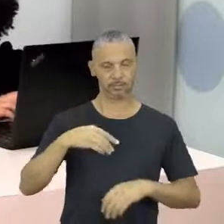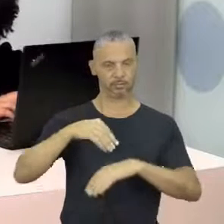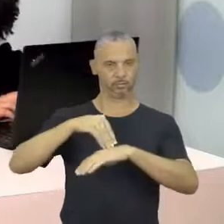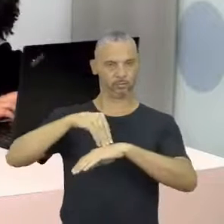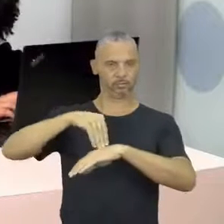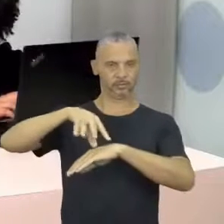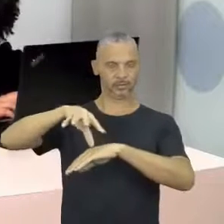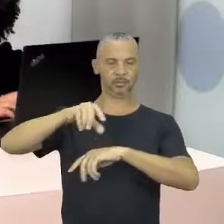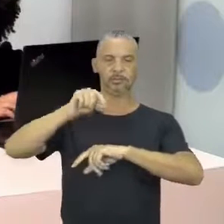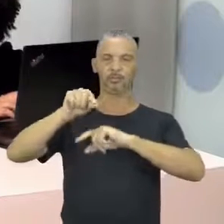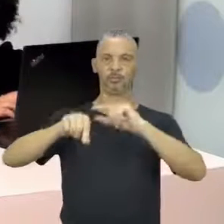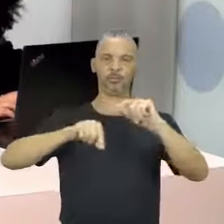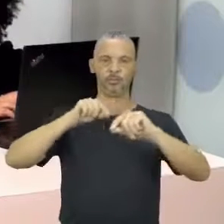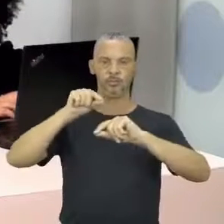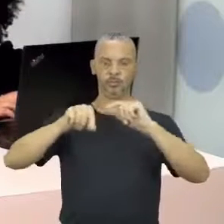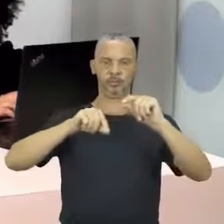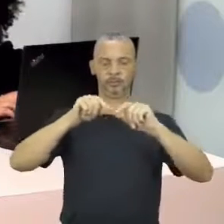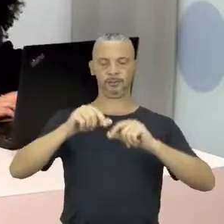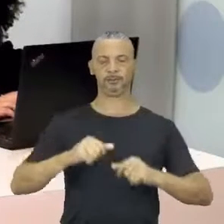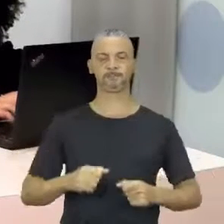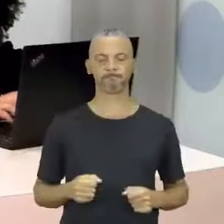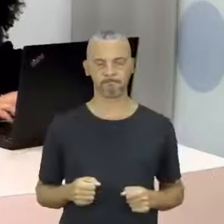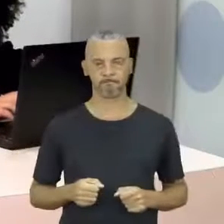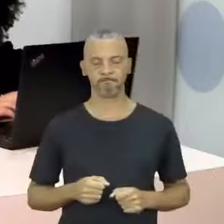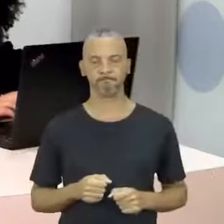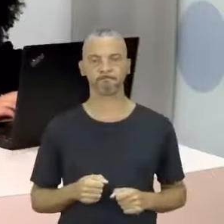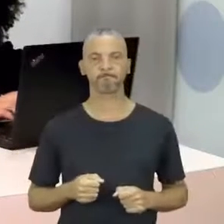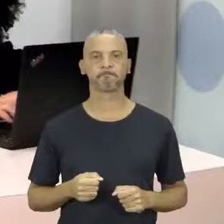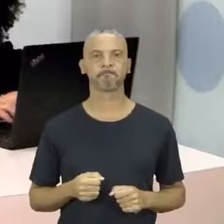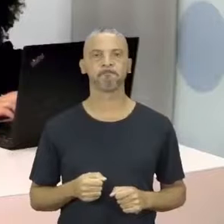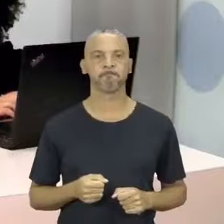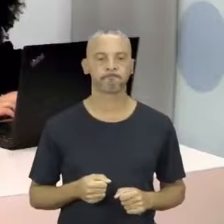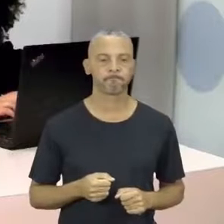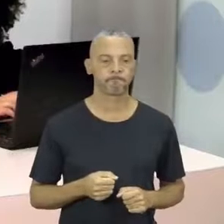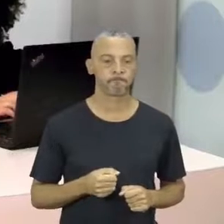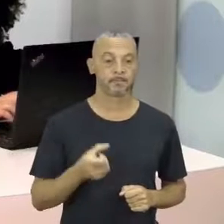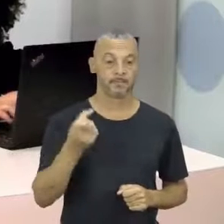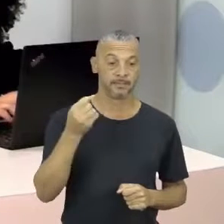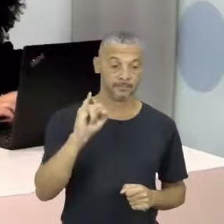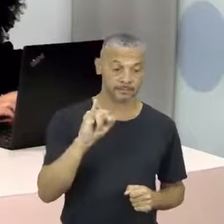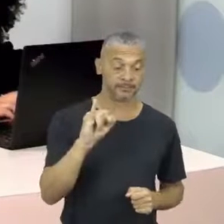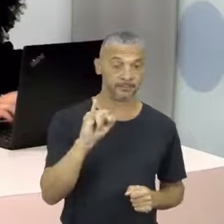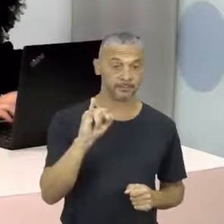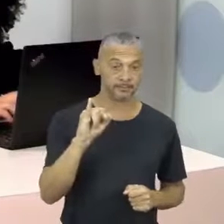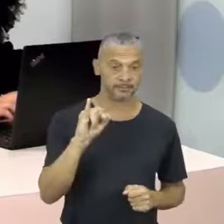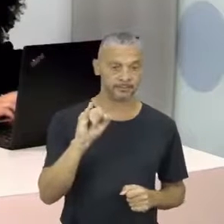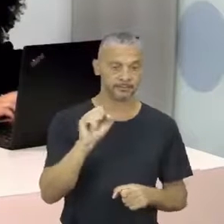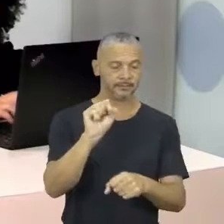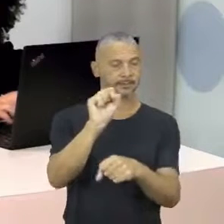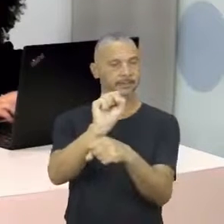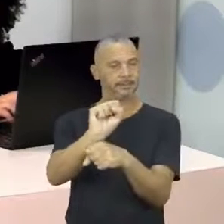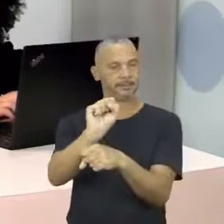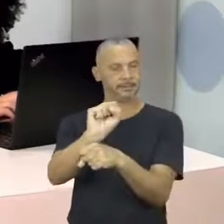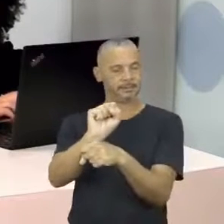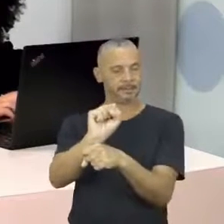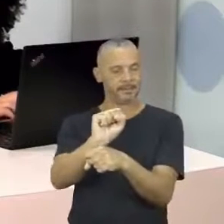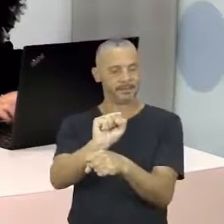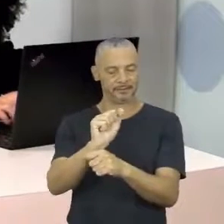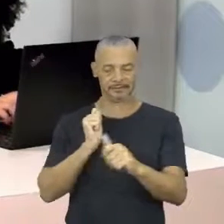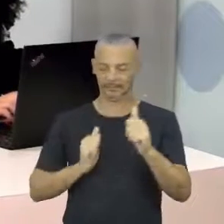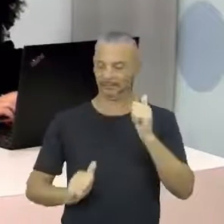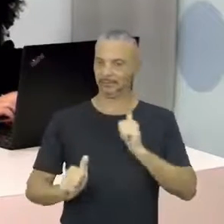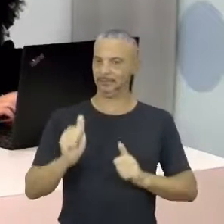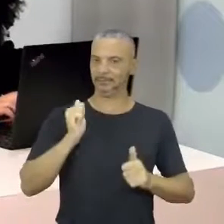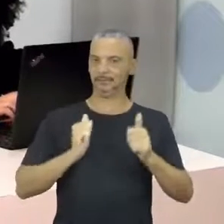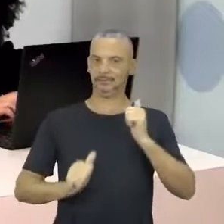sugestão aqui para os docentes contratados, até os candidatos à contratação, de segurar um pouquinho a emoção,